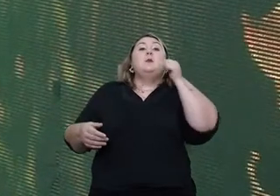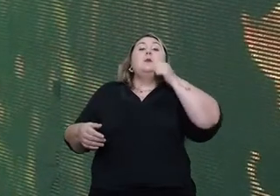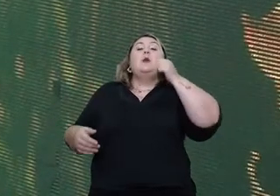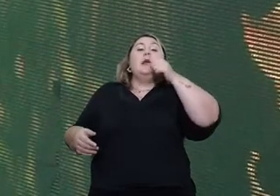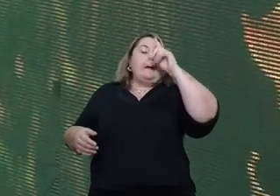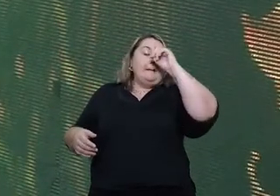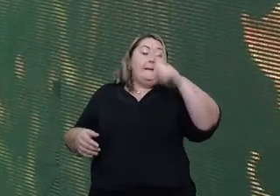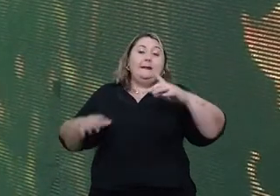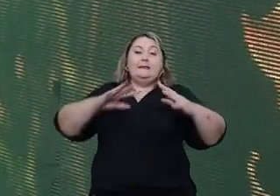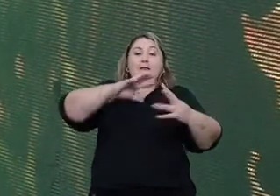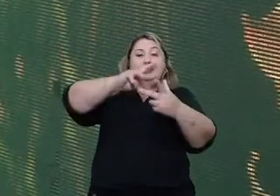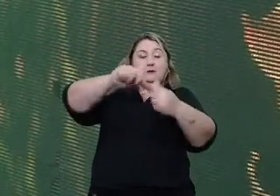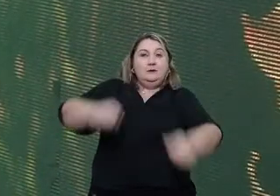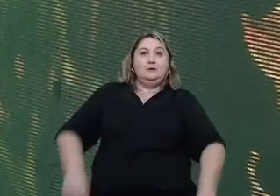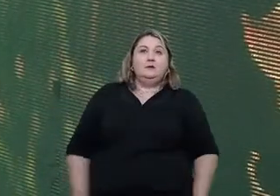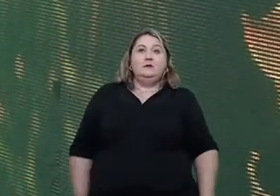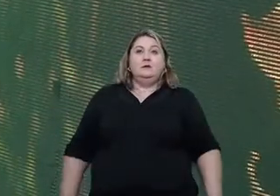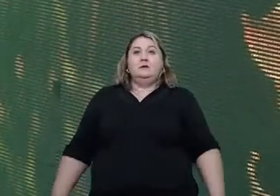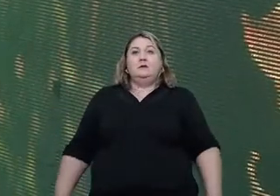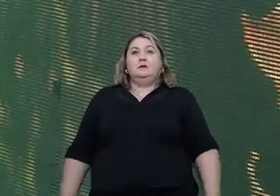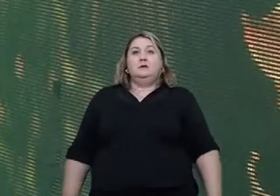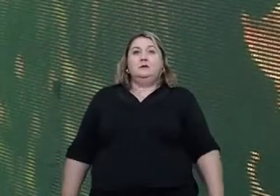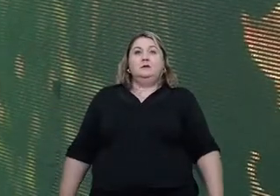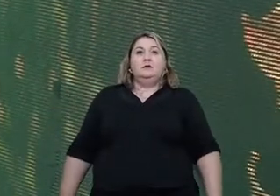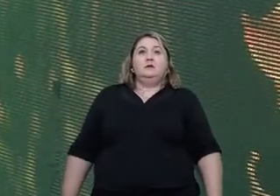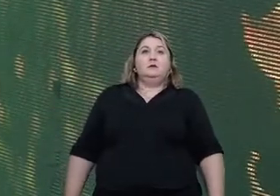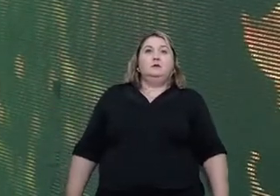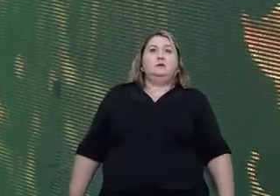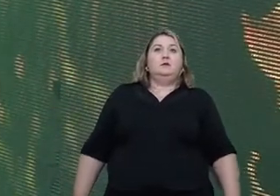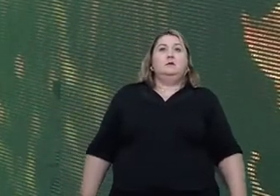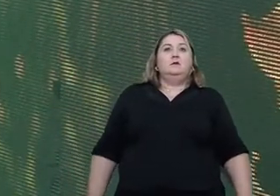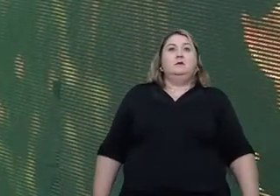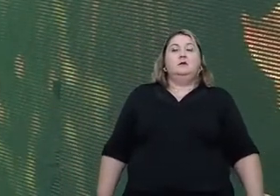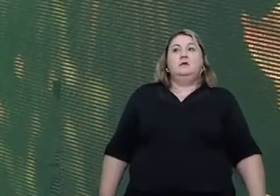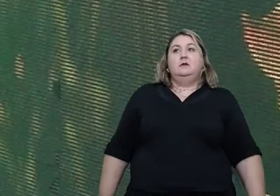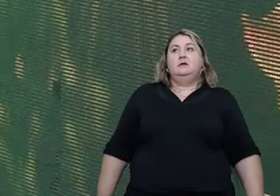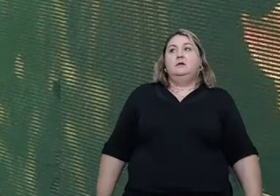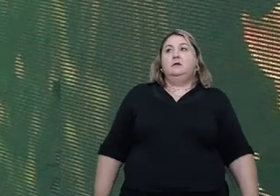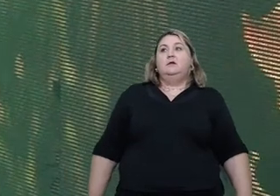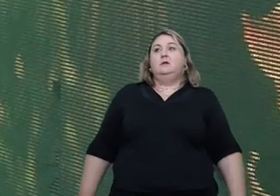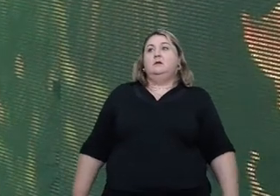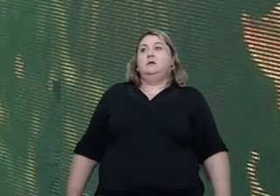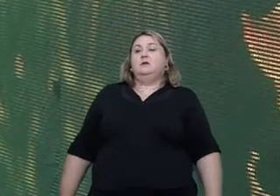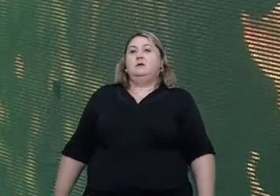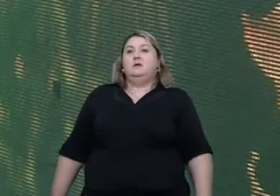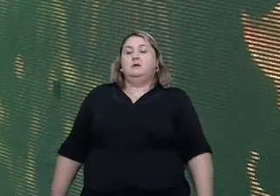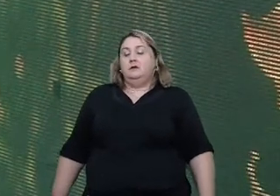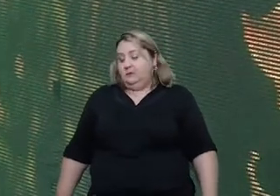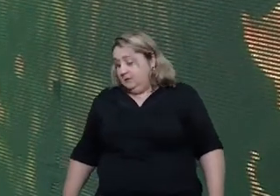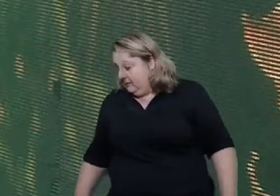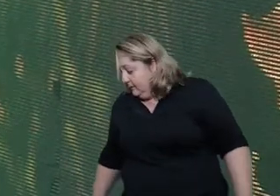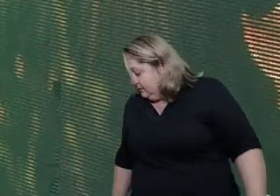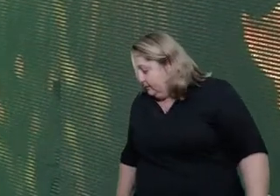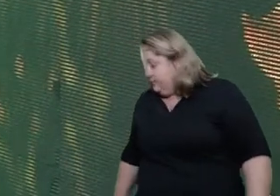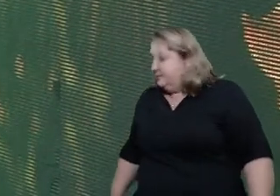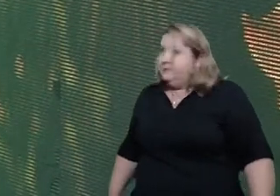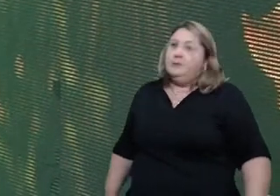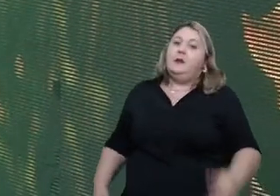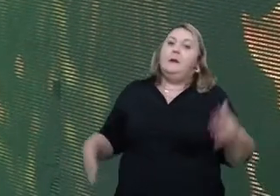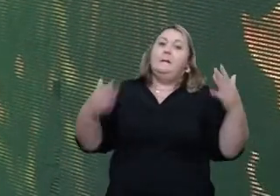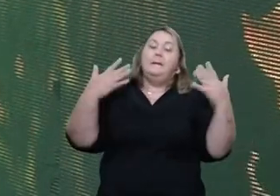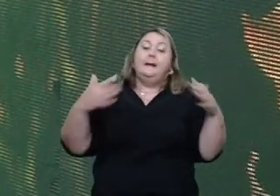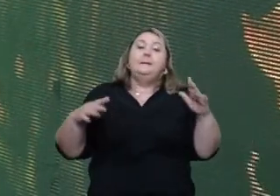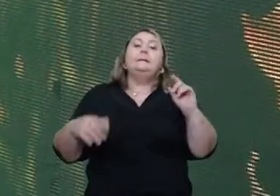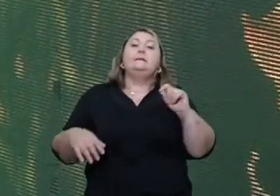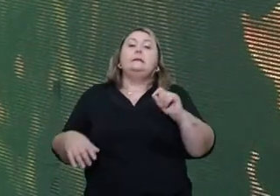manda no mundo, né? Parabéns, filhinho, a Michelle tá mandando aqui. É Felinho, né? É isso? Tá certo? Manda aí, Michele, para quem é o parabéns.